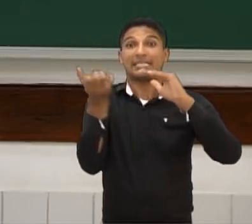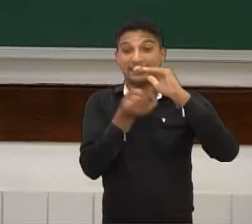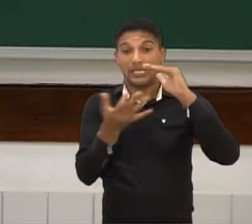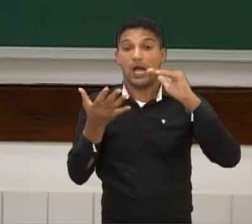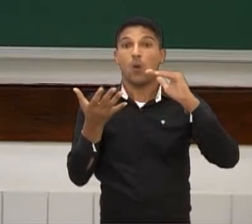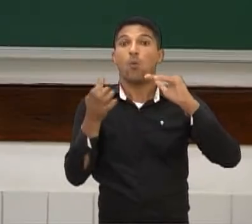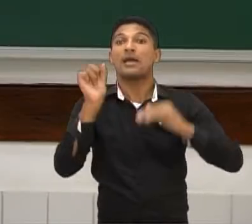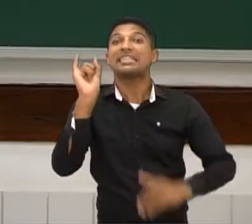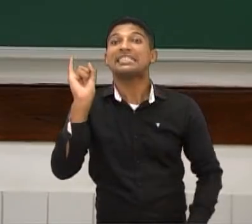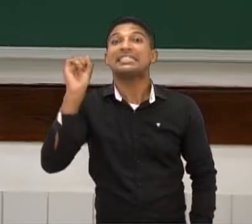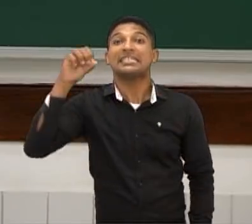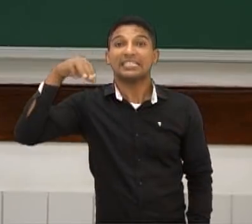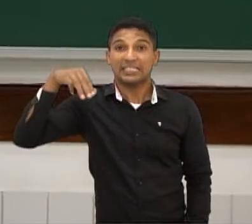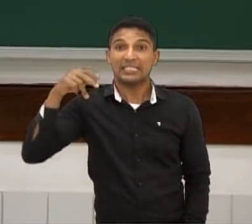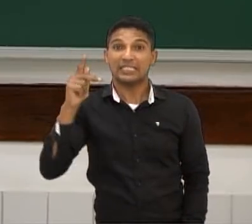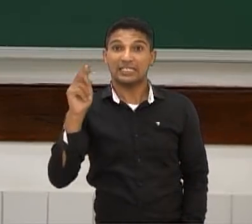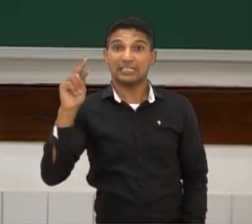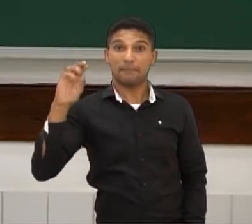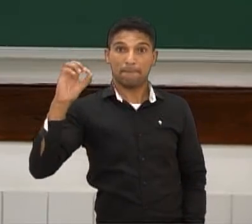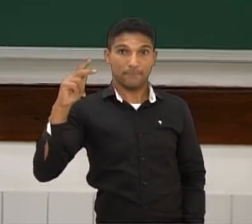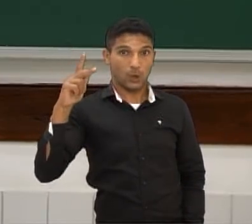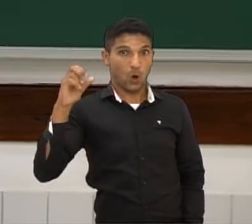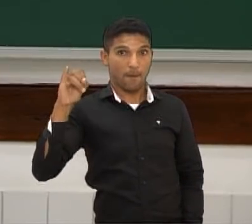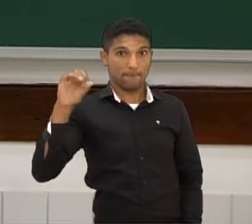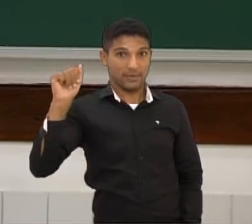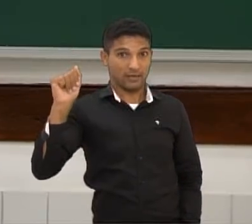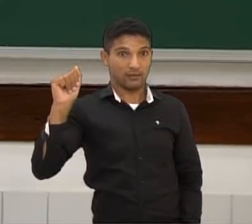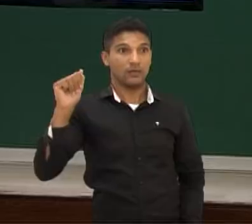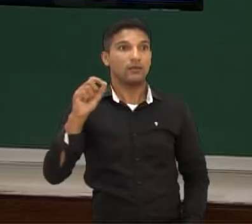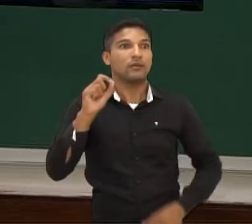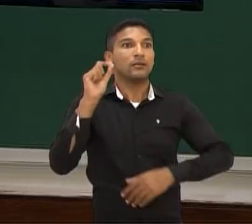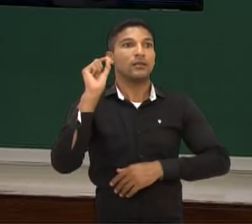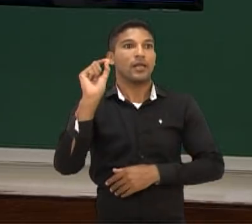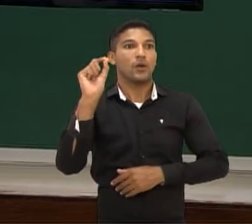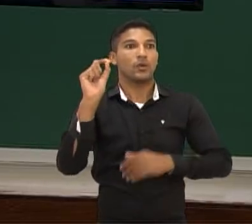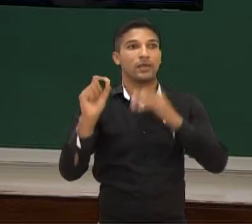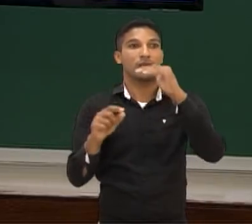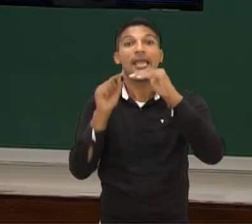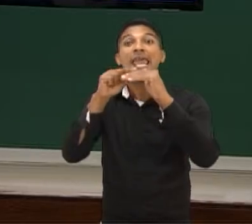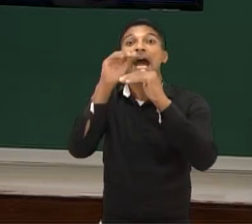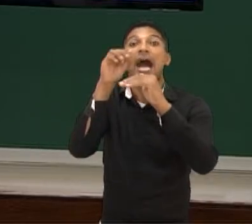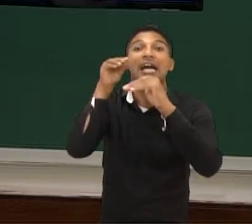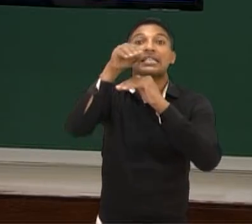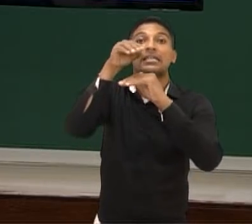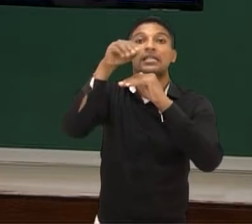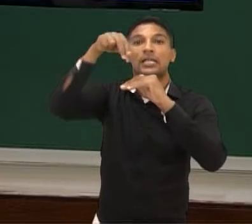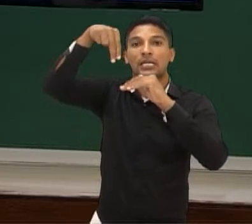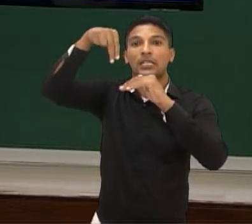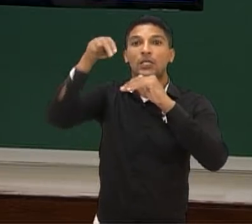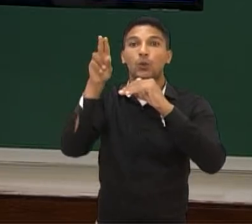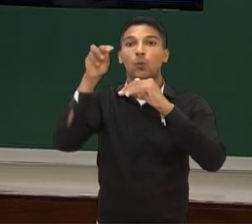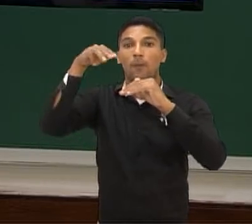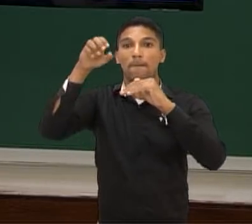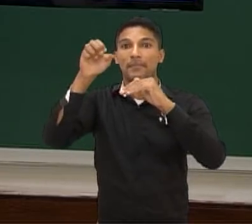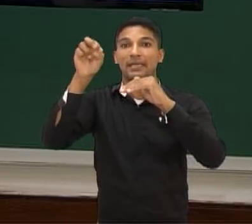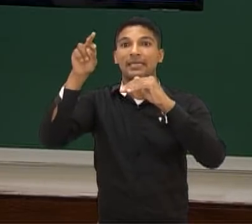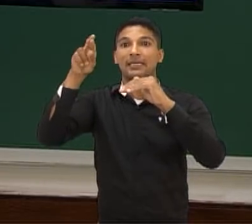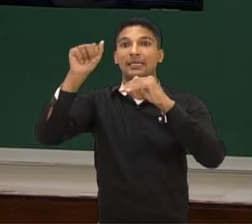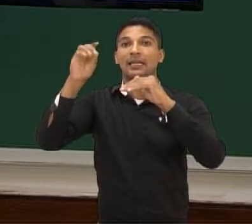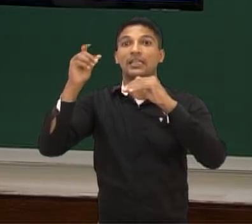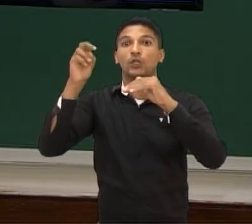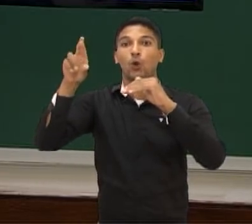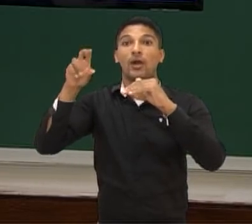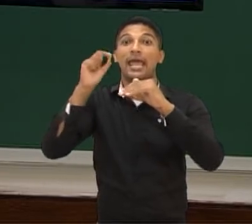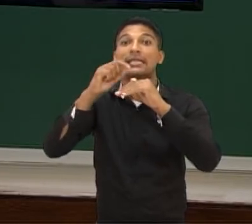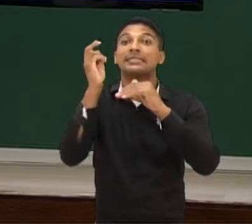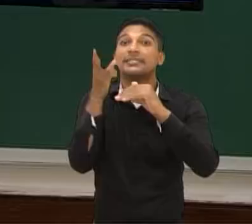denominador. Primeira, professora, mas quem que é o numerador? Aqui, ó, quem que é o numerador? Quem está onde? Em cima do traço